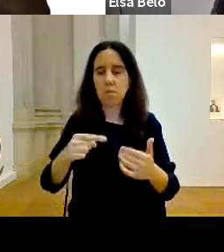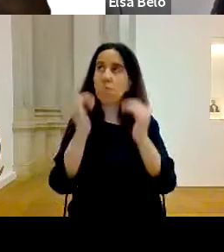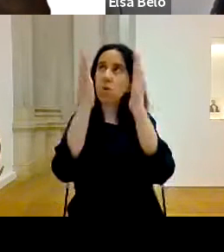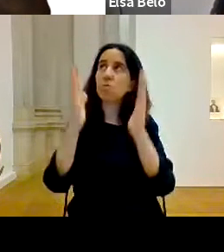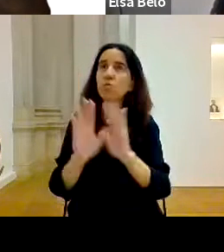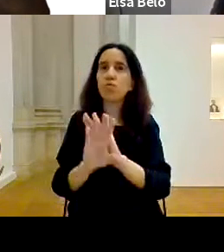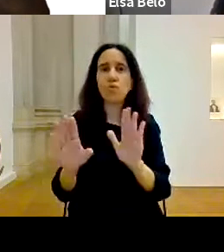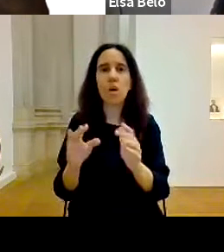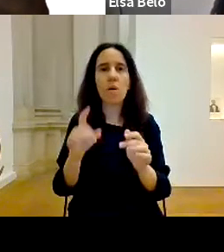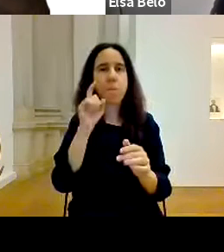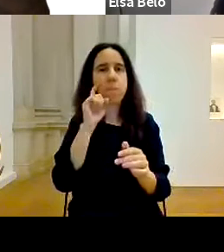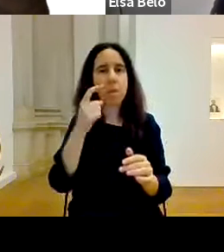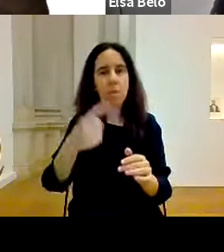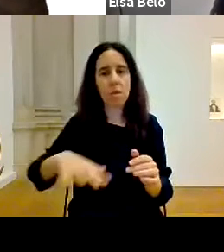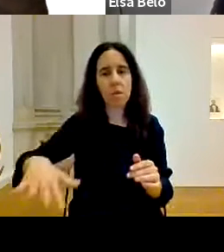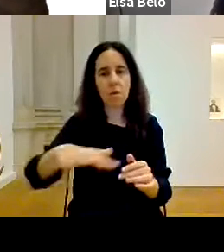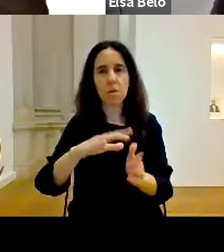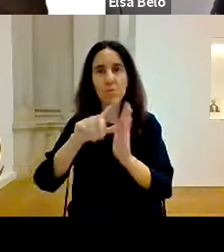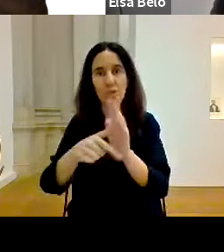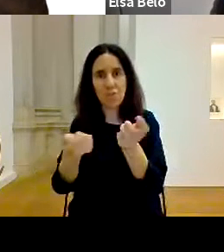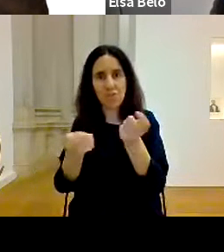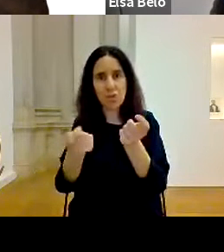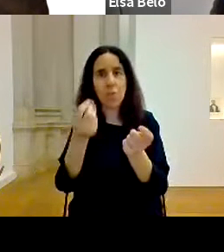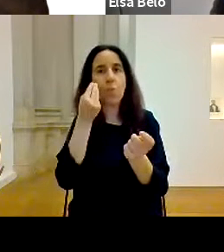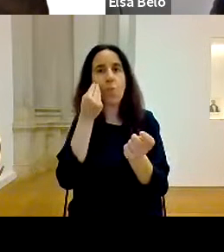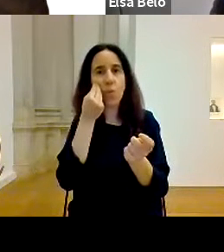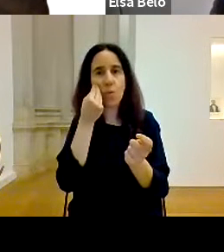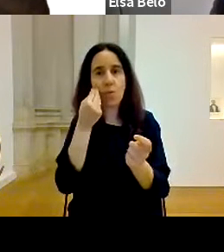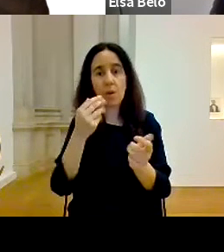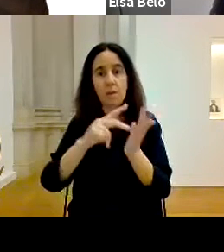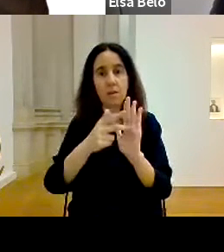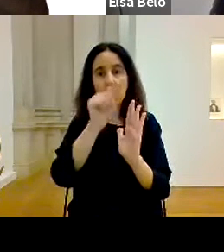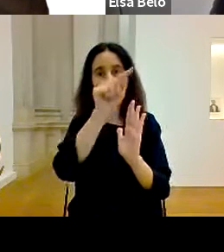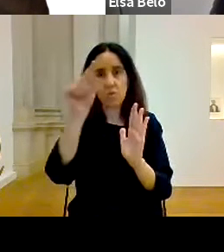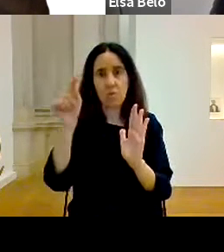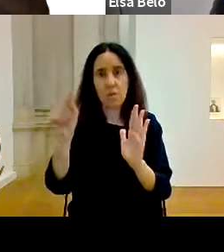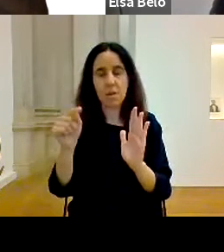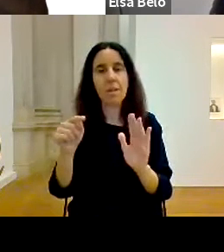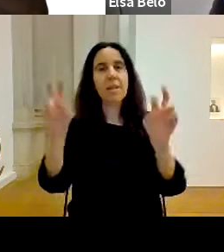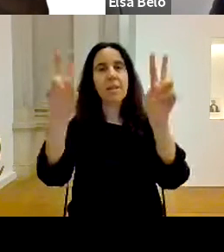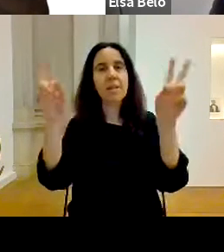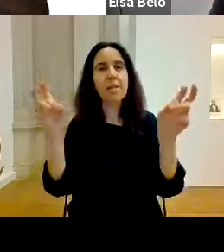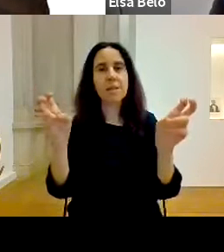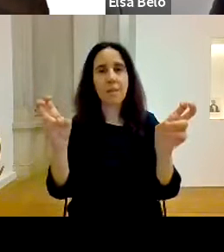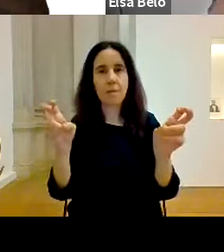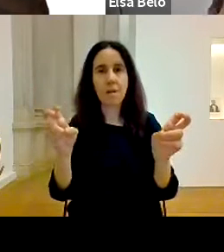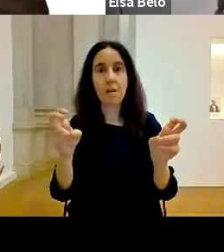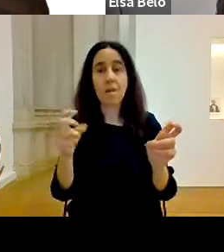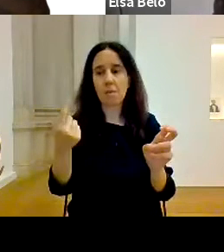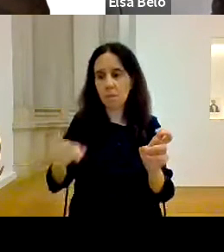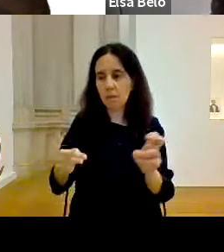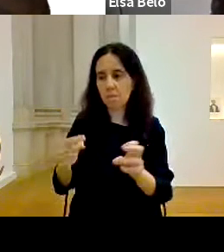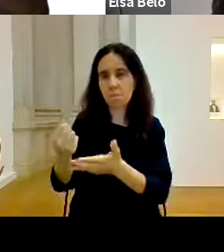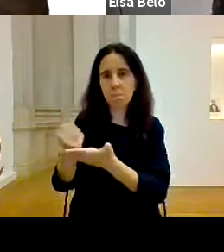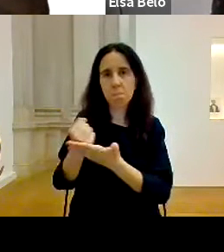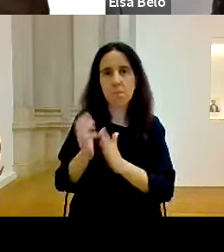já alicerçado a gestão de projetos em termos de ferramentas tecnológicas, o tema não seria não ter esse suporte, o tema seria